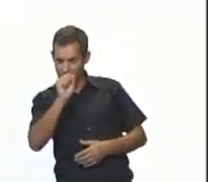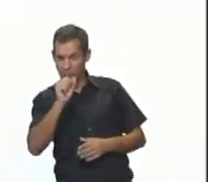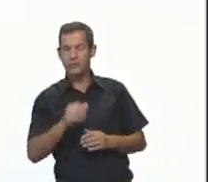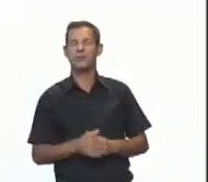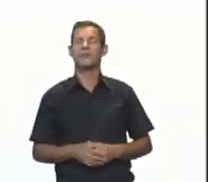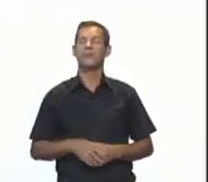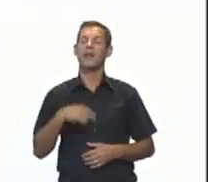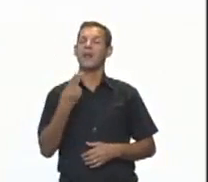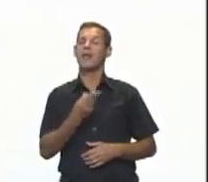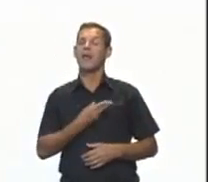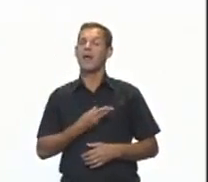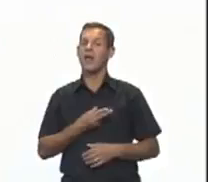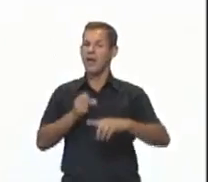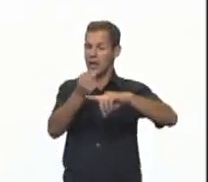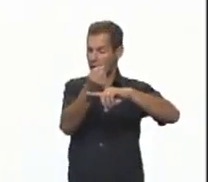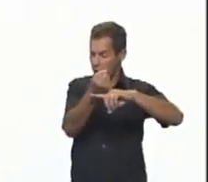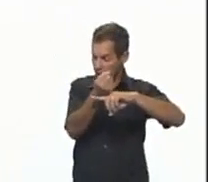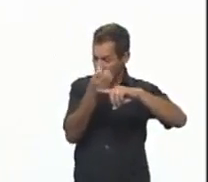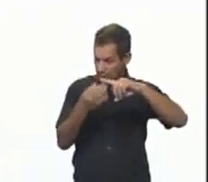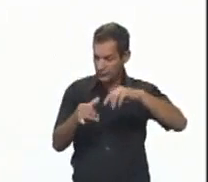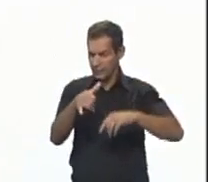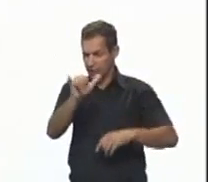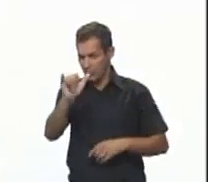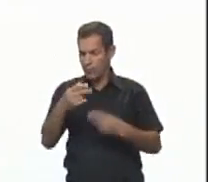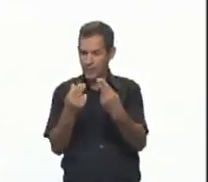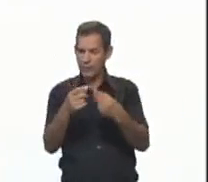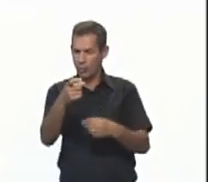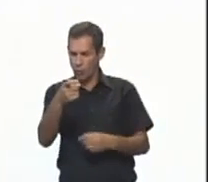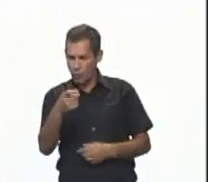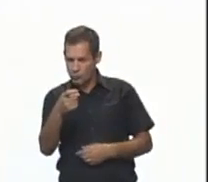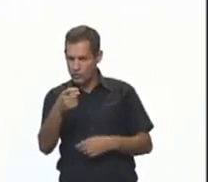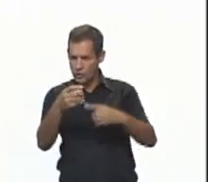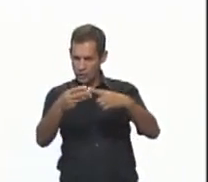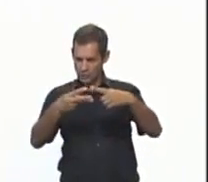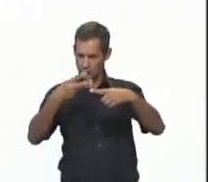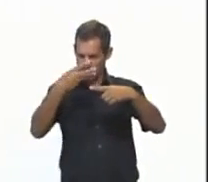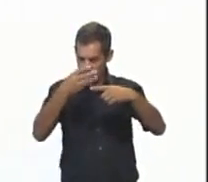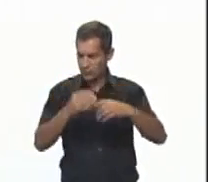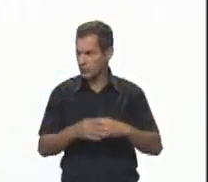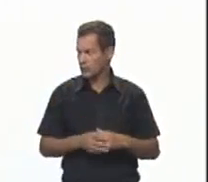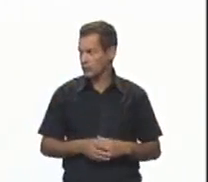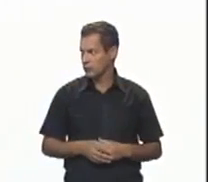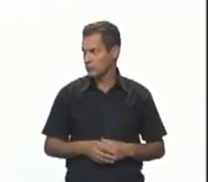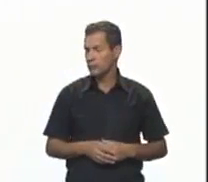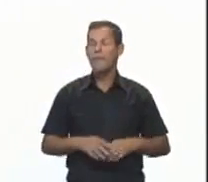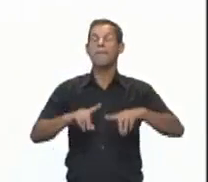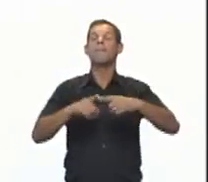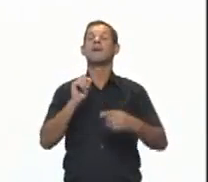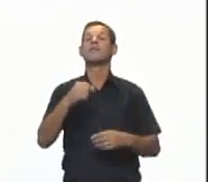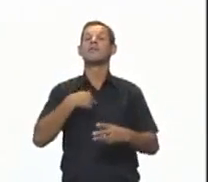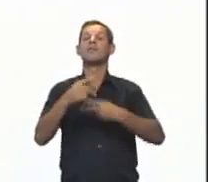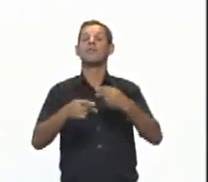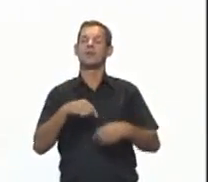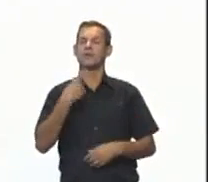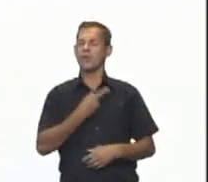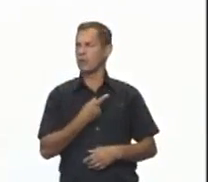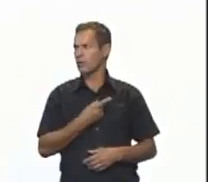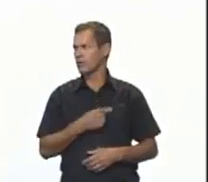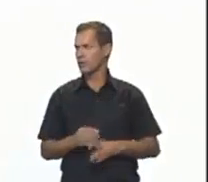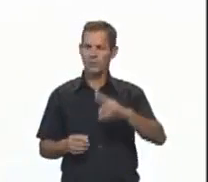8, e a nossa função é y igual a x ao cubo. Mas o que eu falei? Nós